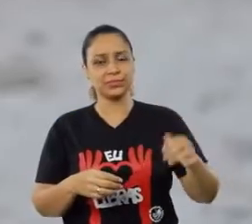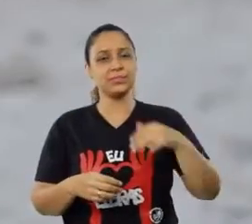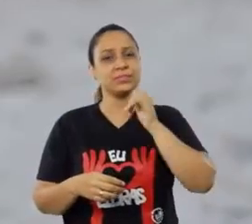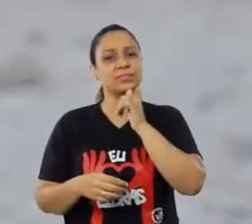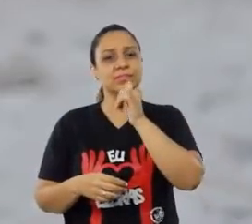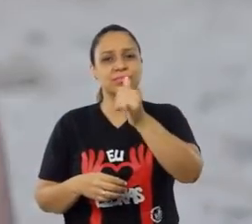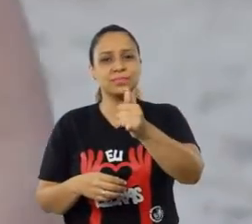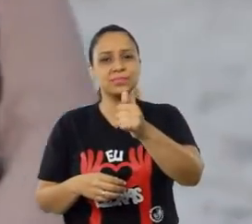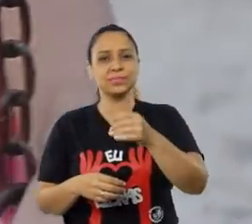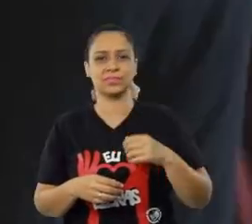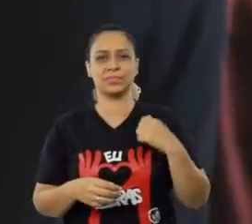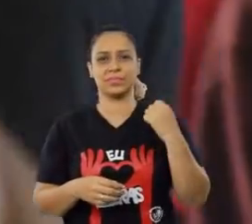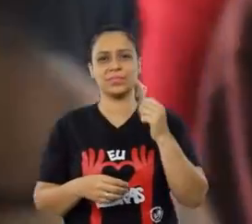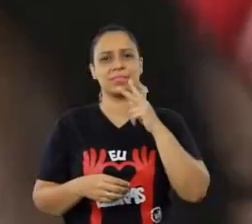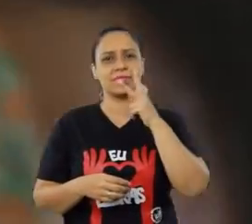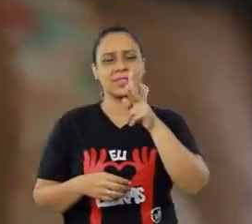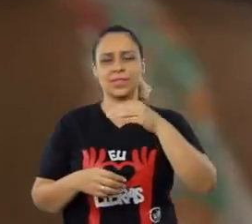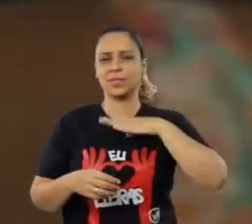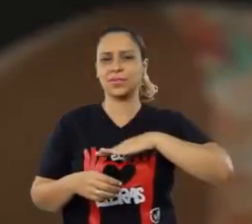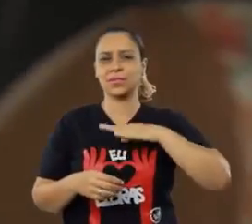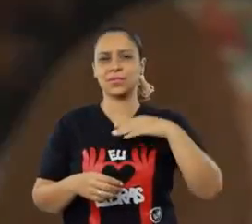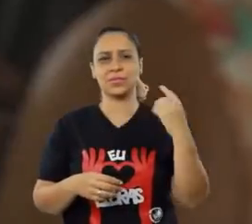minha cidade